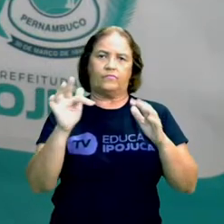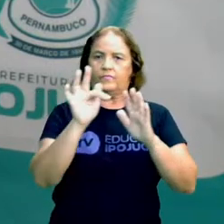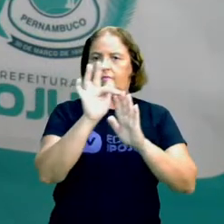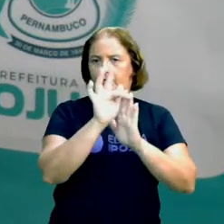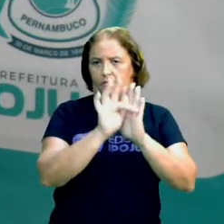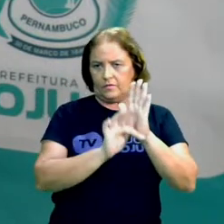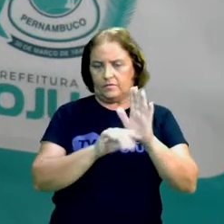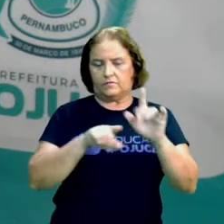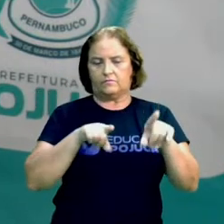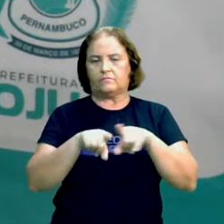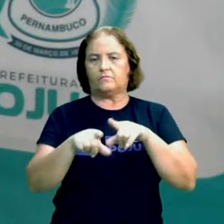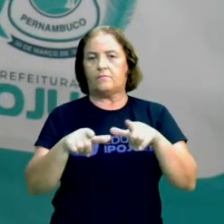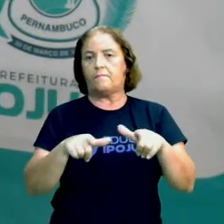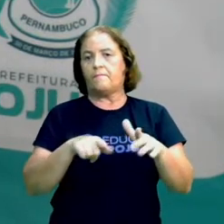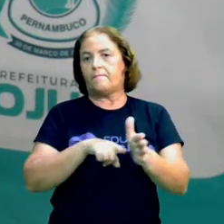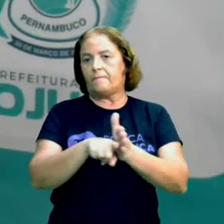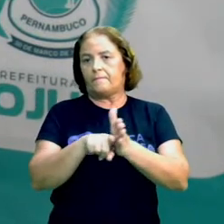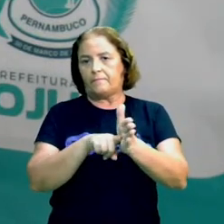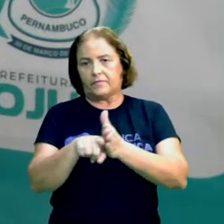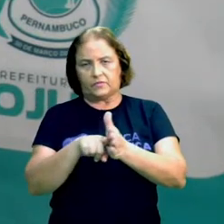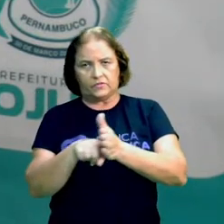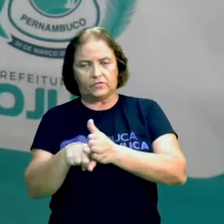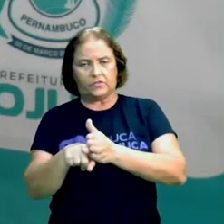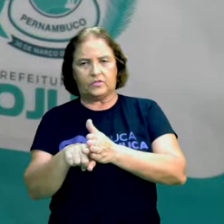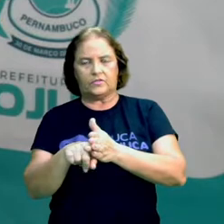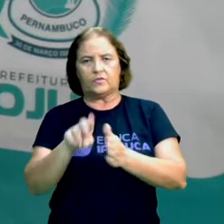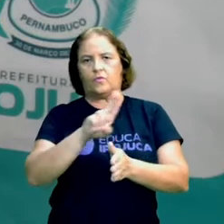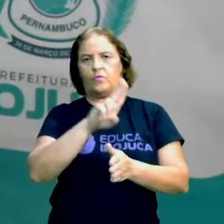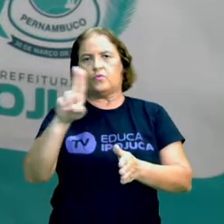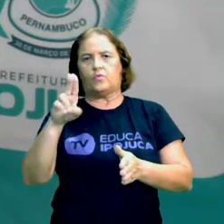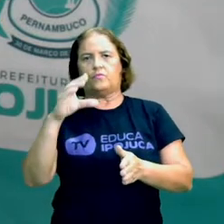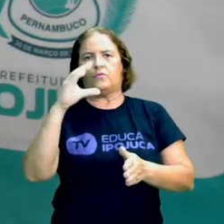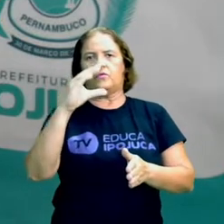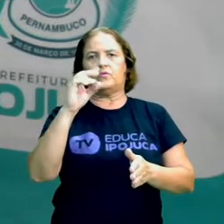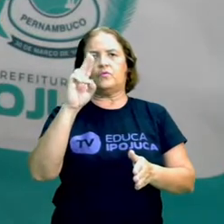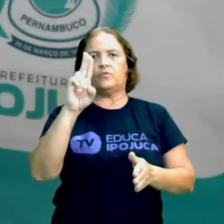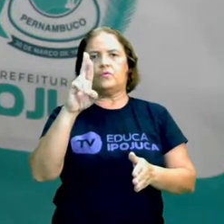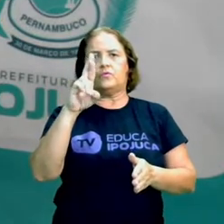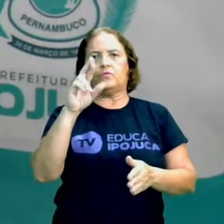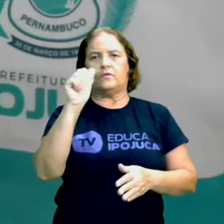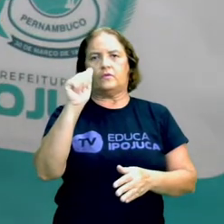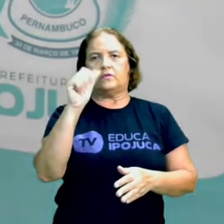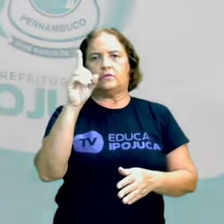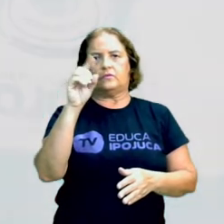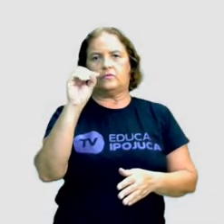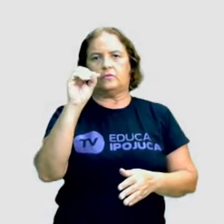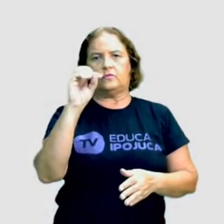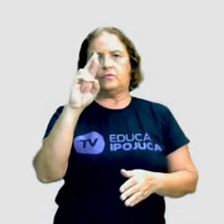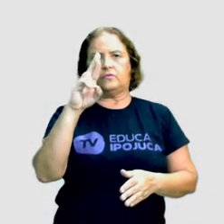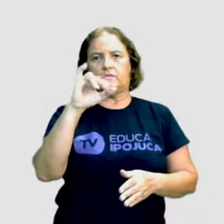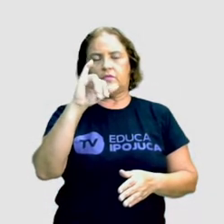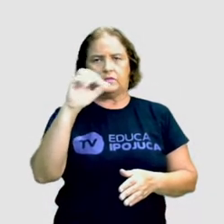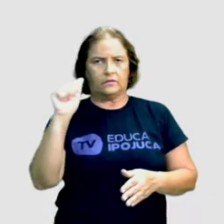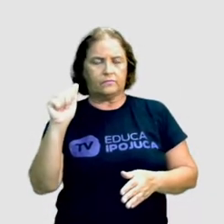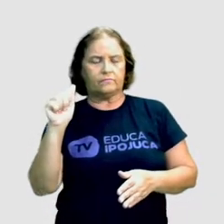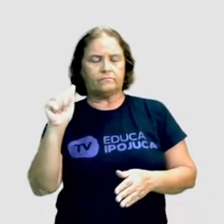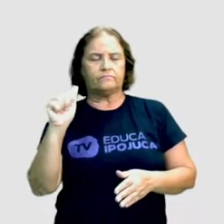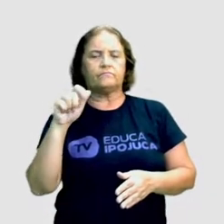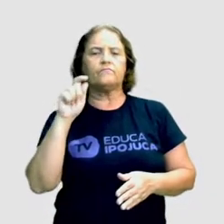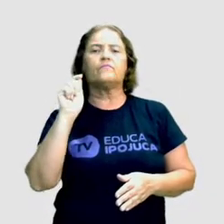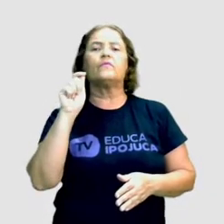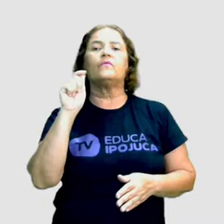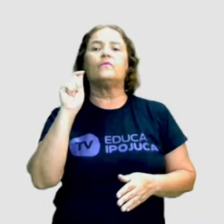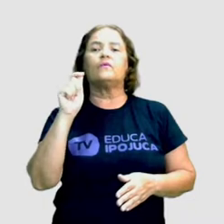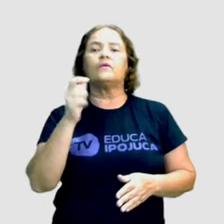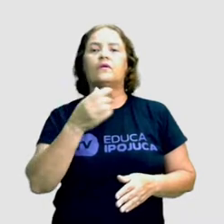para uma pesquisa, nós chamamos de curadoria, ok, pessoal? Então vamos lá. O que é o curador?